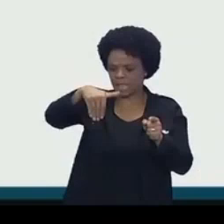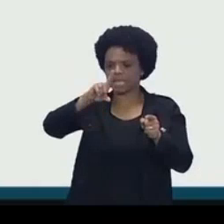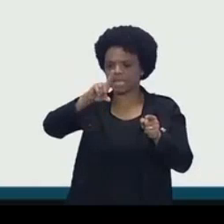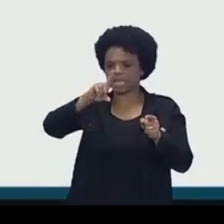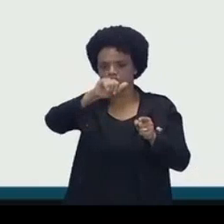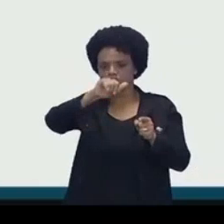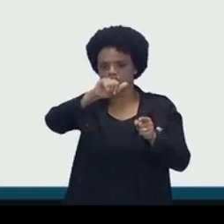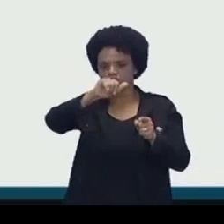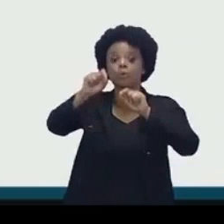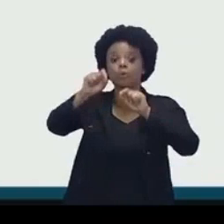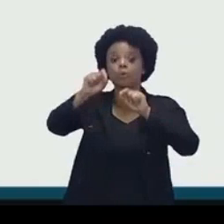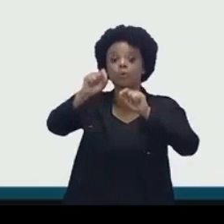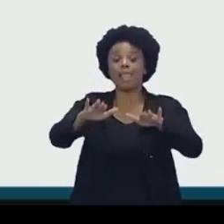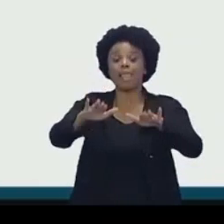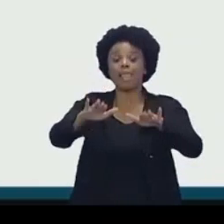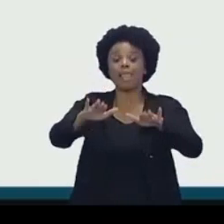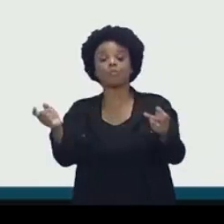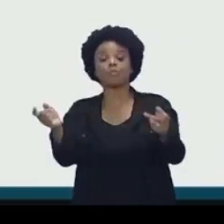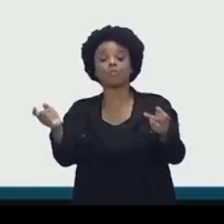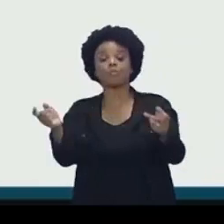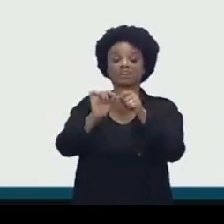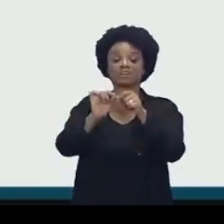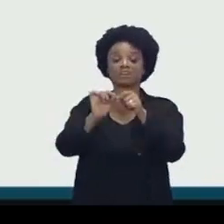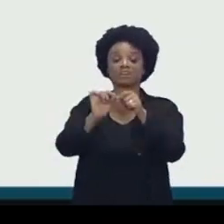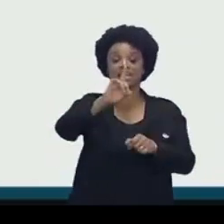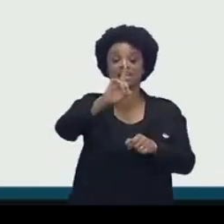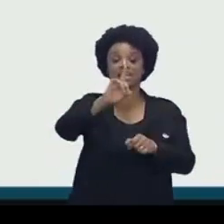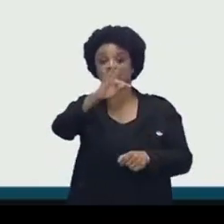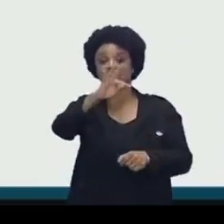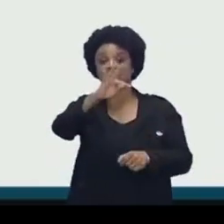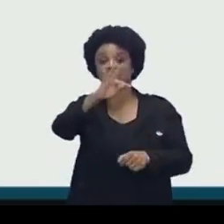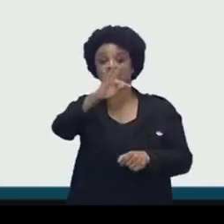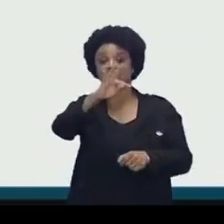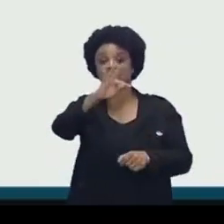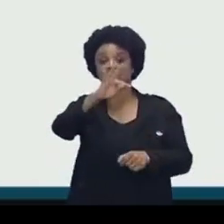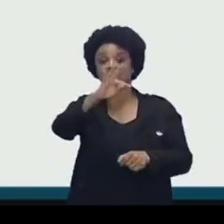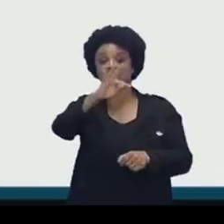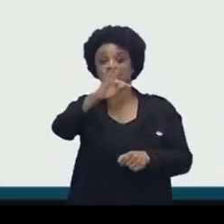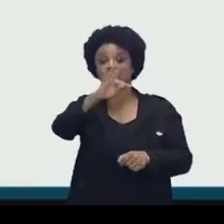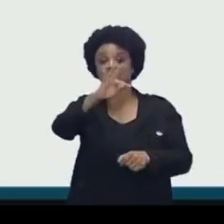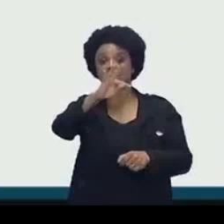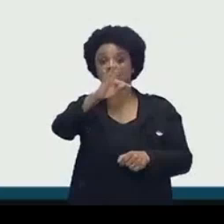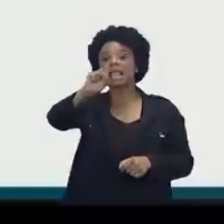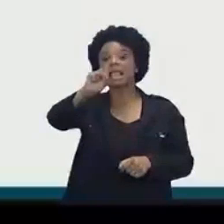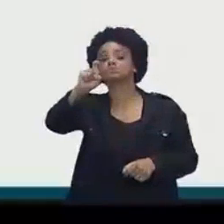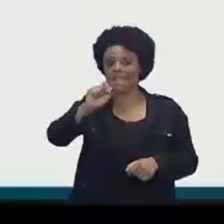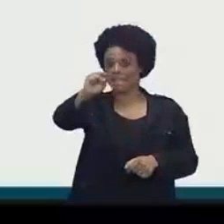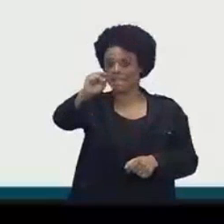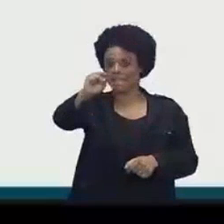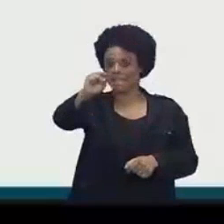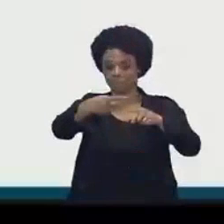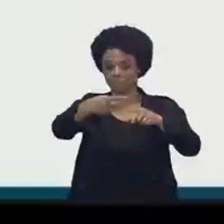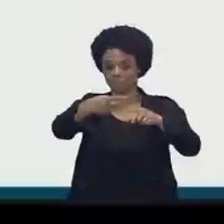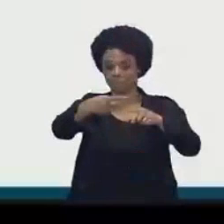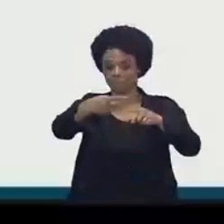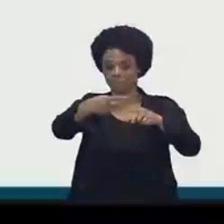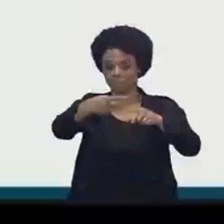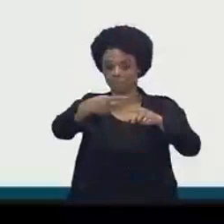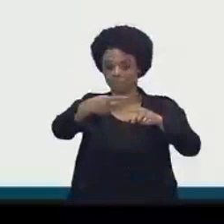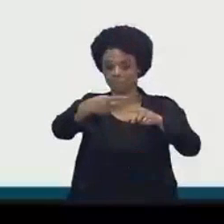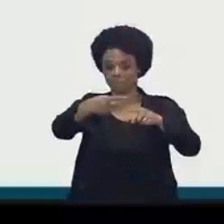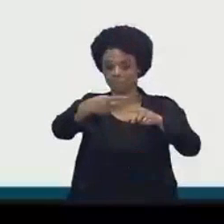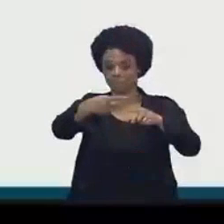ΔS, quem que vai ser o seu ΔS? O ΔS vai ser quem? O S final menos o S